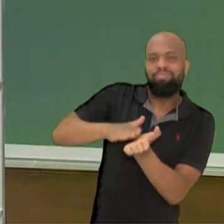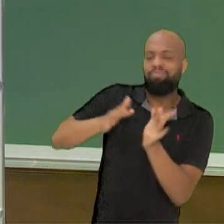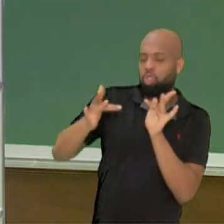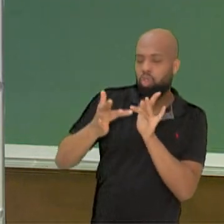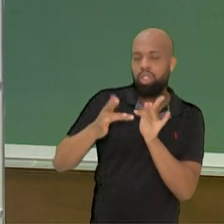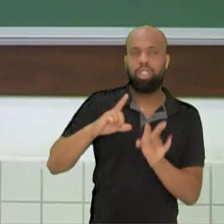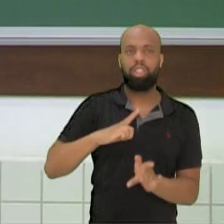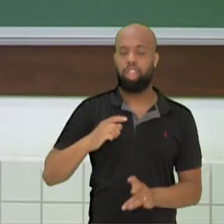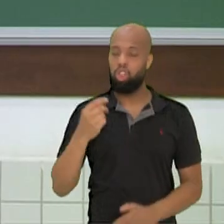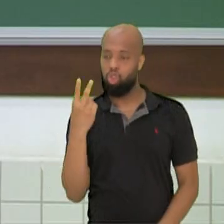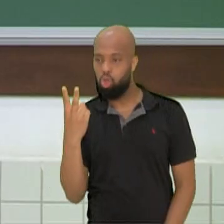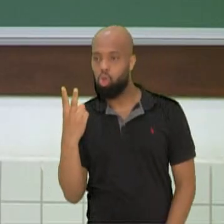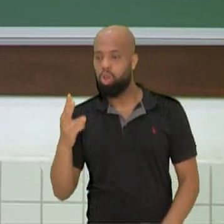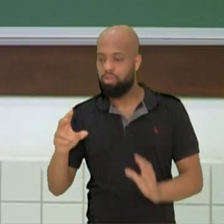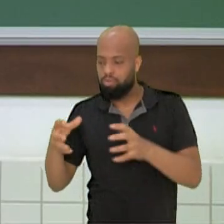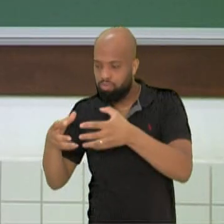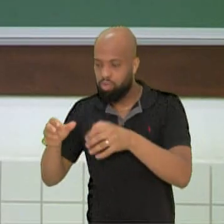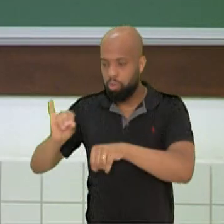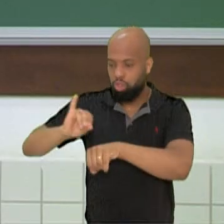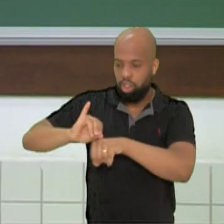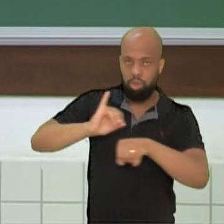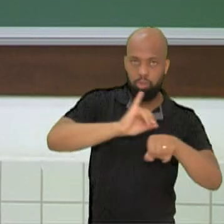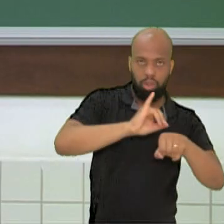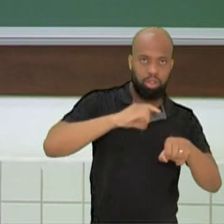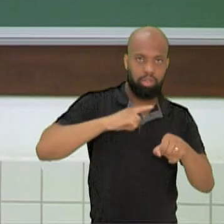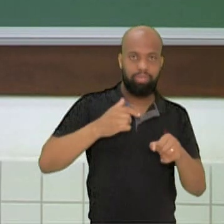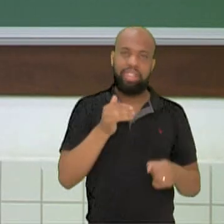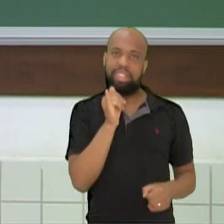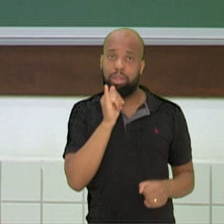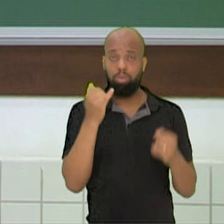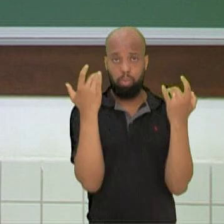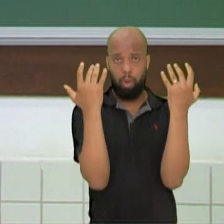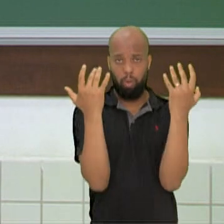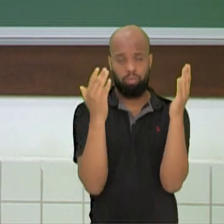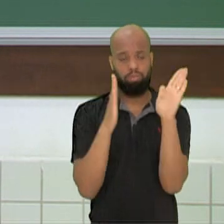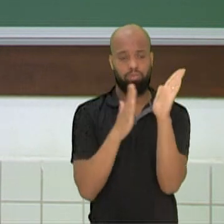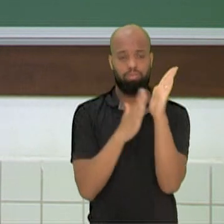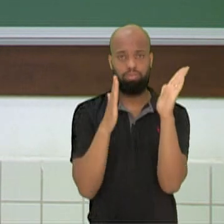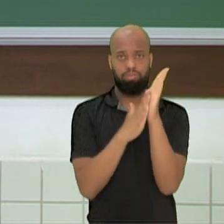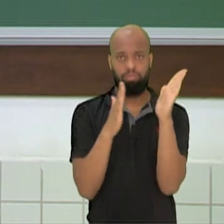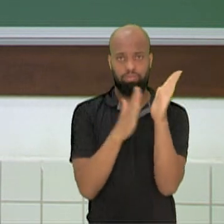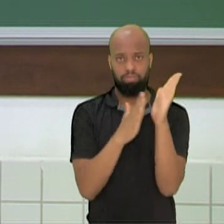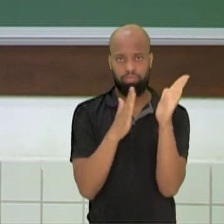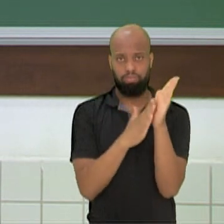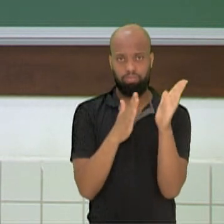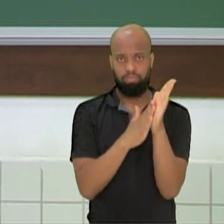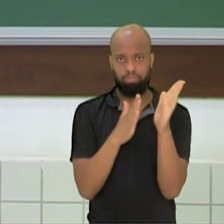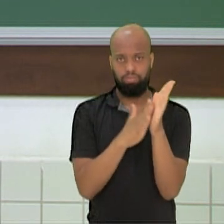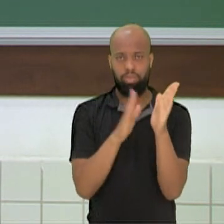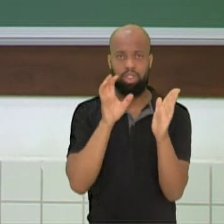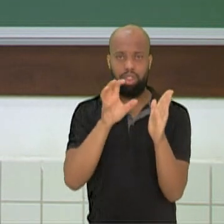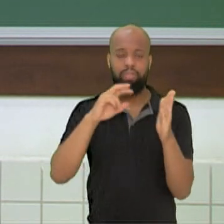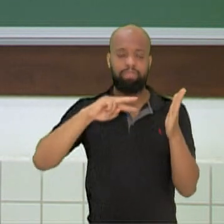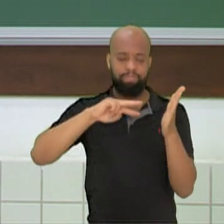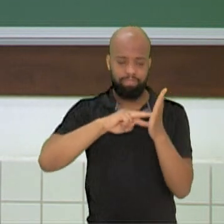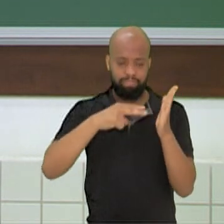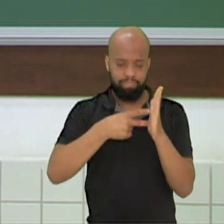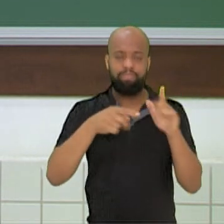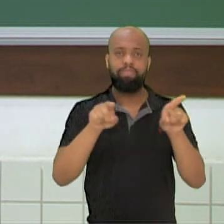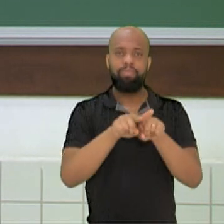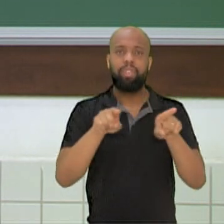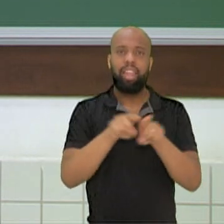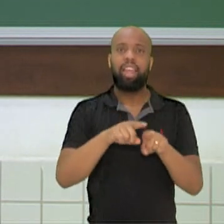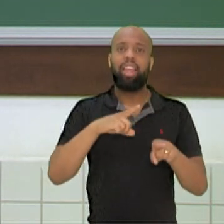aqui, pessoal, a ideia, você pode levar em consideração a palma da sua mão. E aí, quando você faz essa movimentação, então você tem